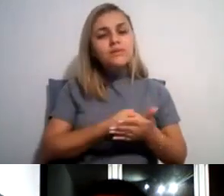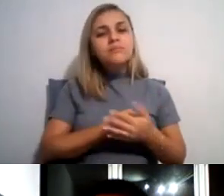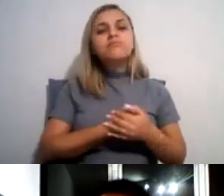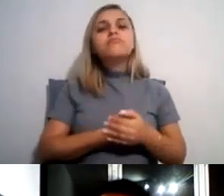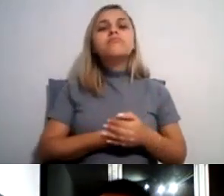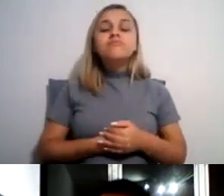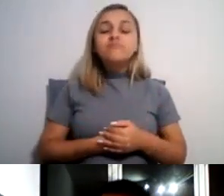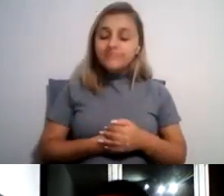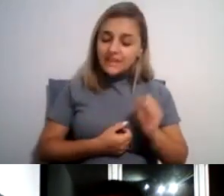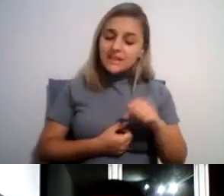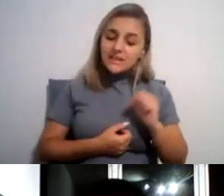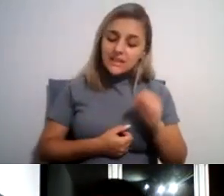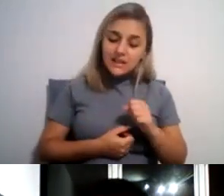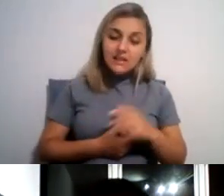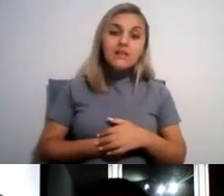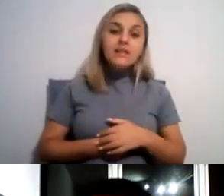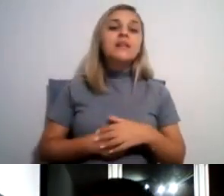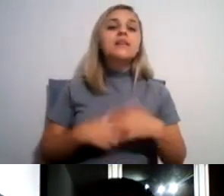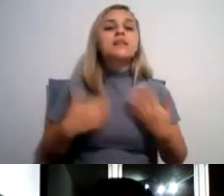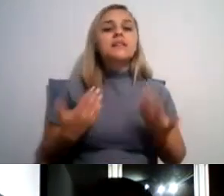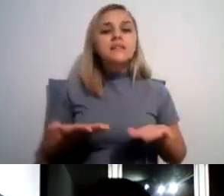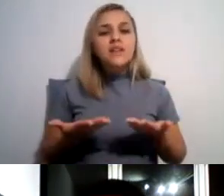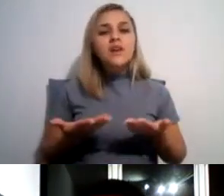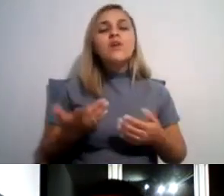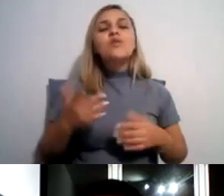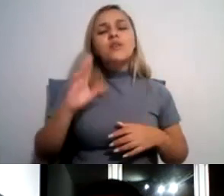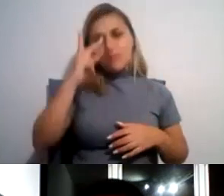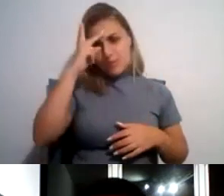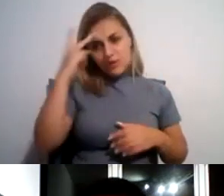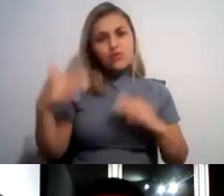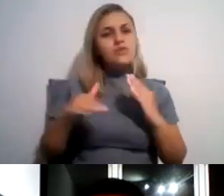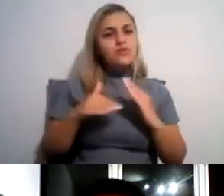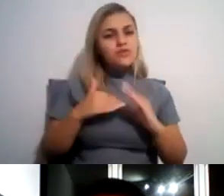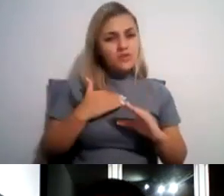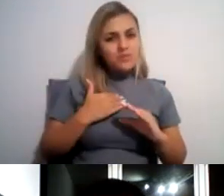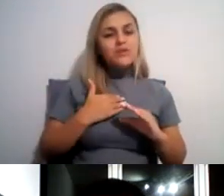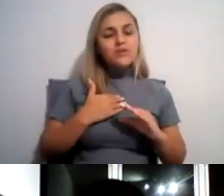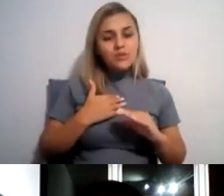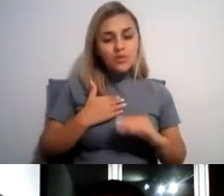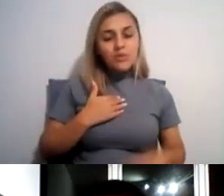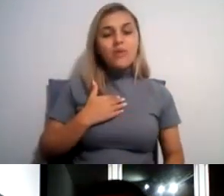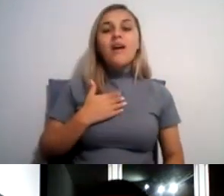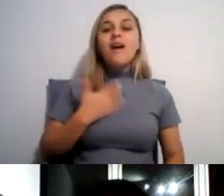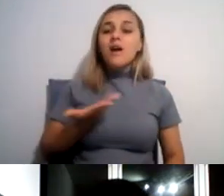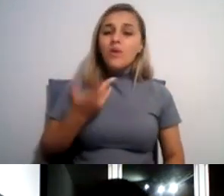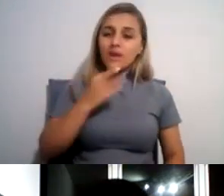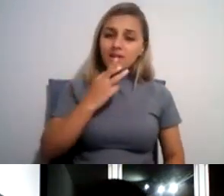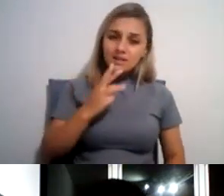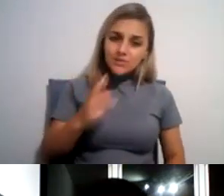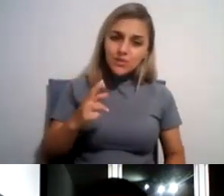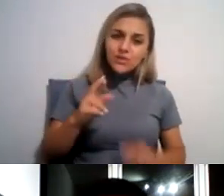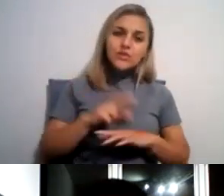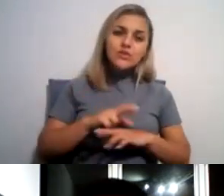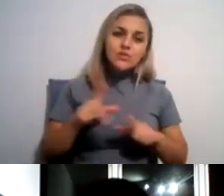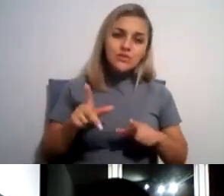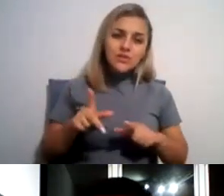Exato. Essa resposta, eu já recebi essa pergunta, mas a resposta cada vez vem de uma forma, porque de fato não